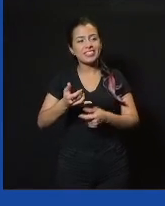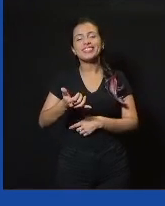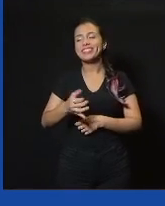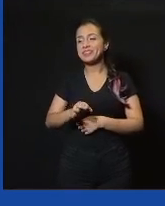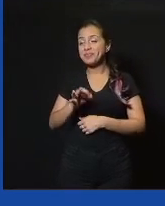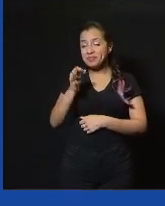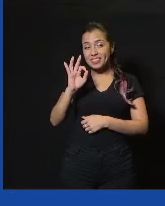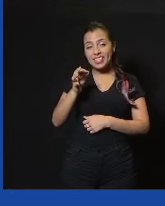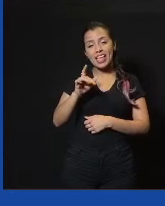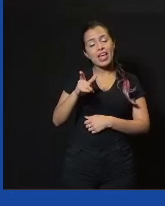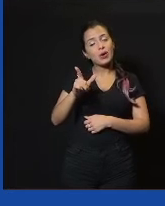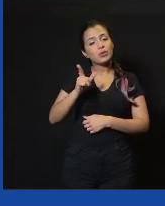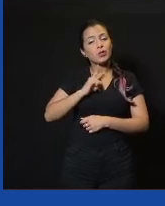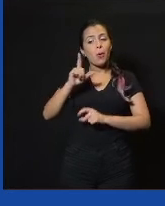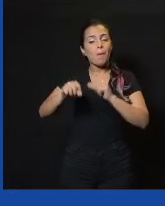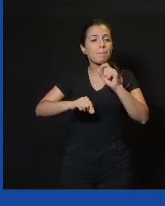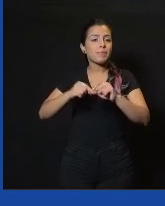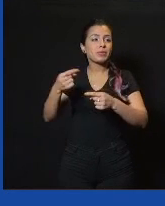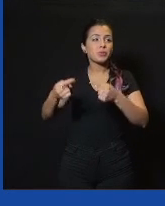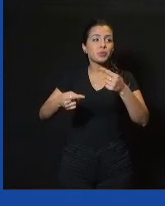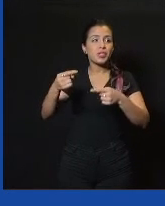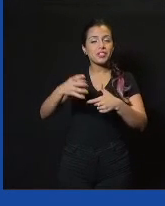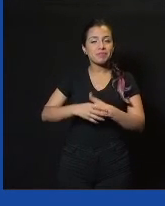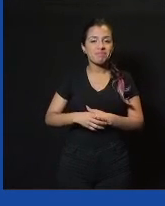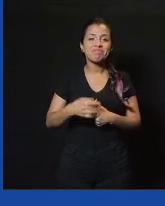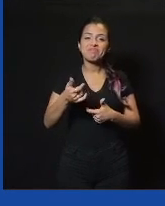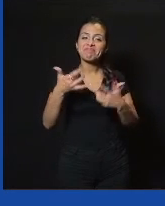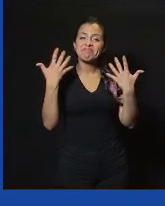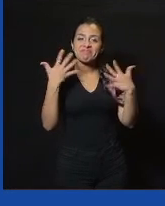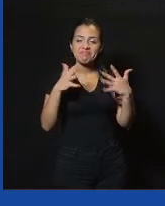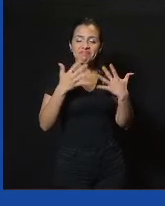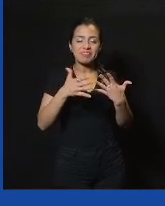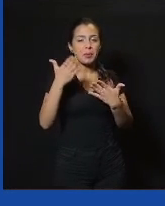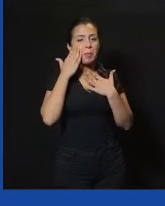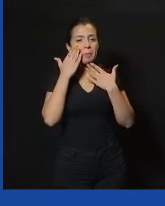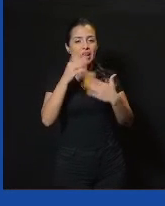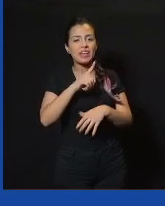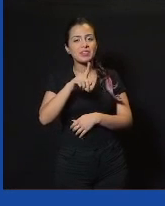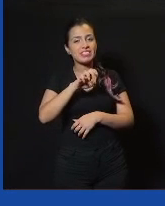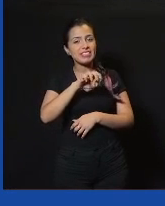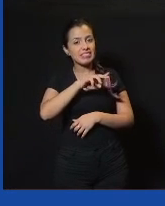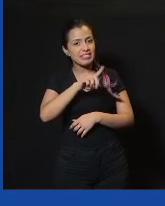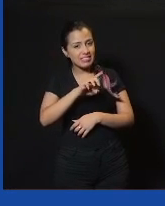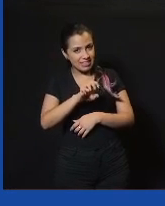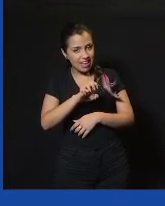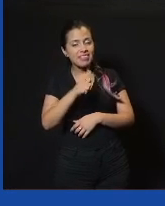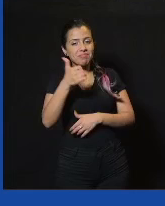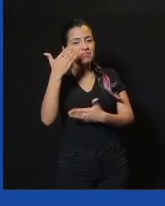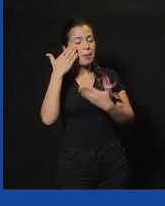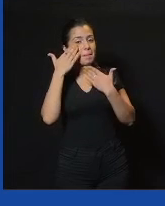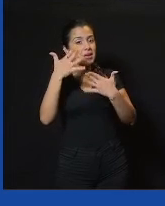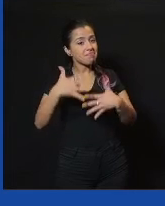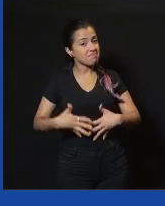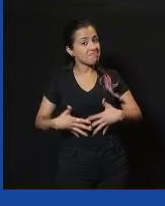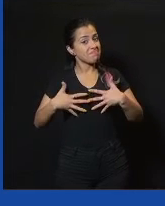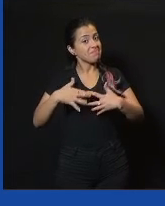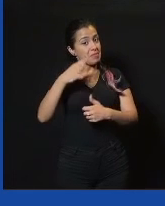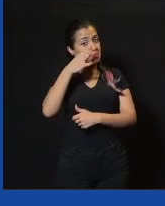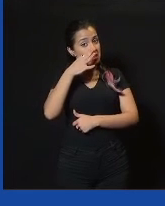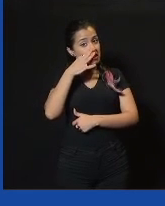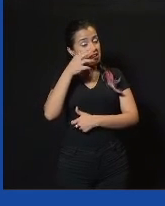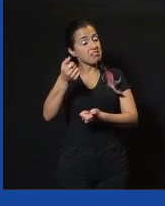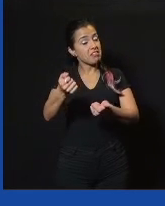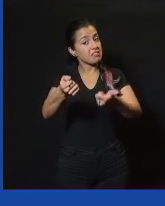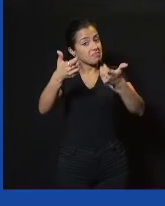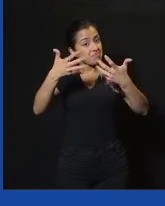como opção política. Como opção política. Pô, demais. Obrigado, Zezé. De verdade. Foi muito inspirador escutar você, escutar a